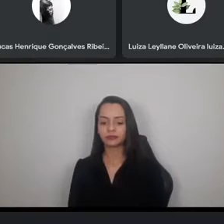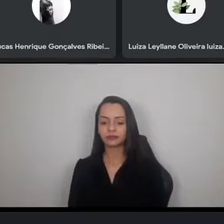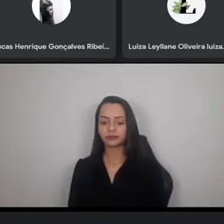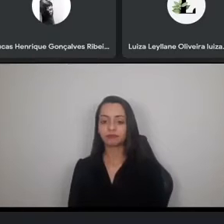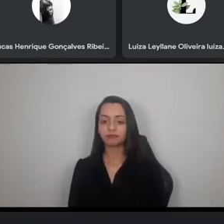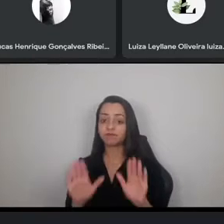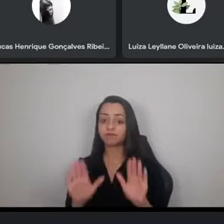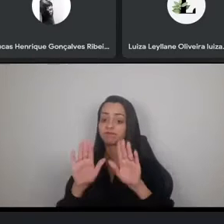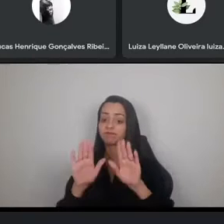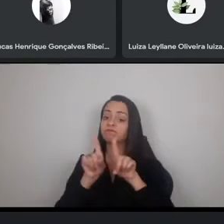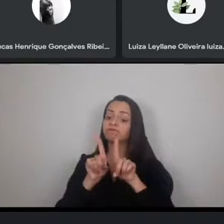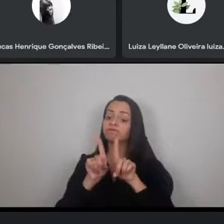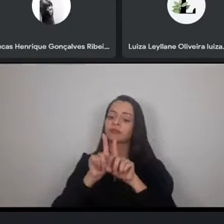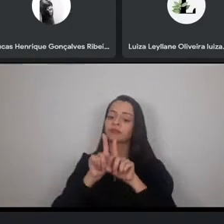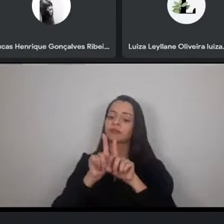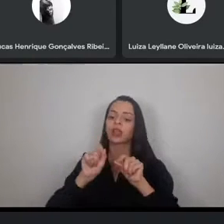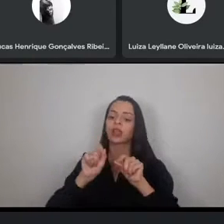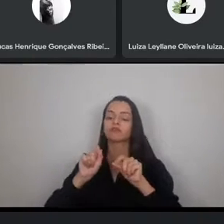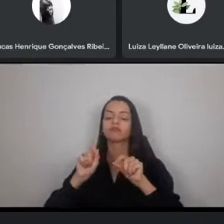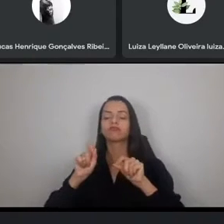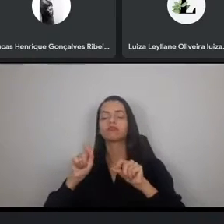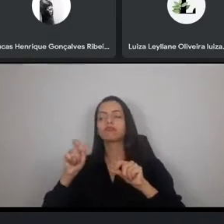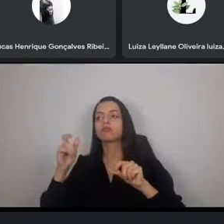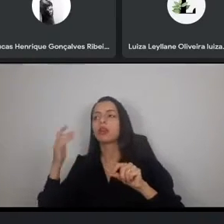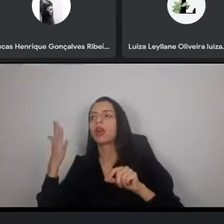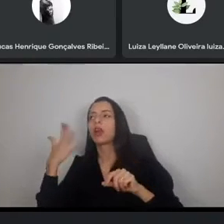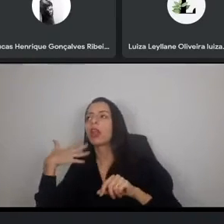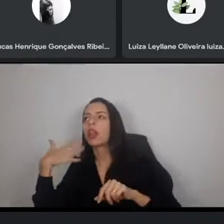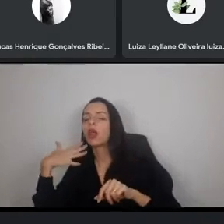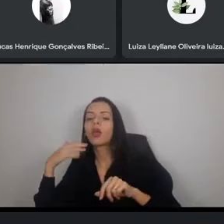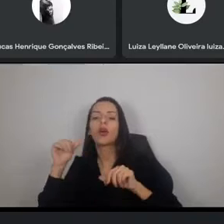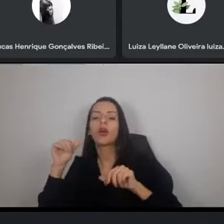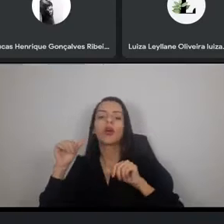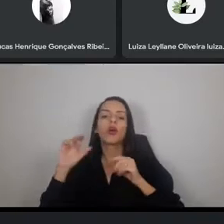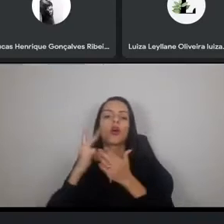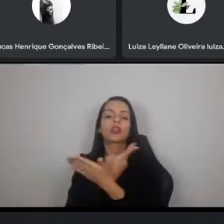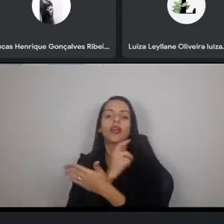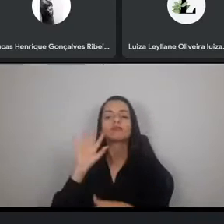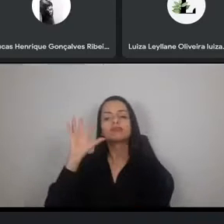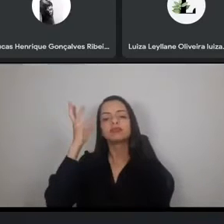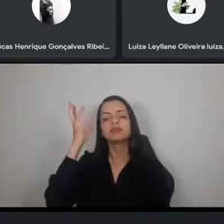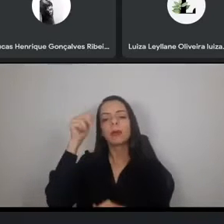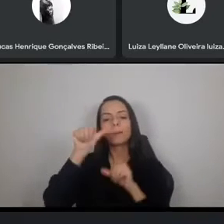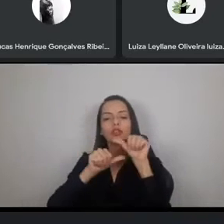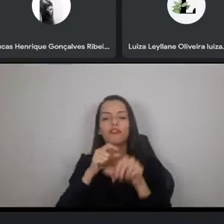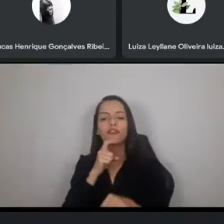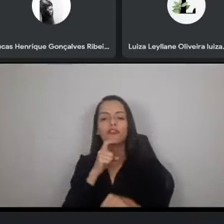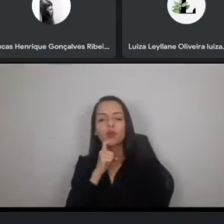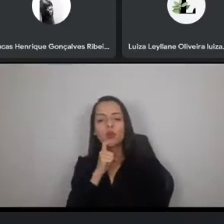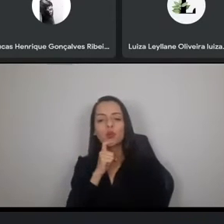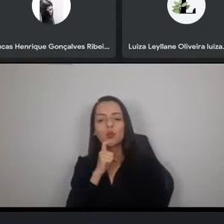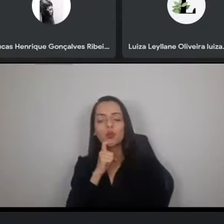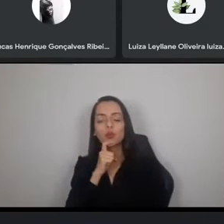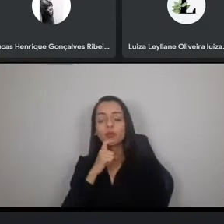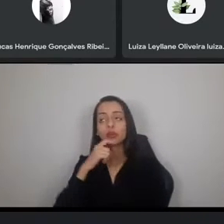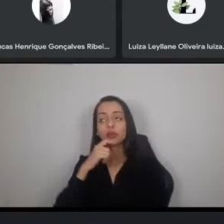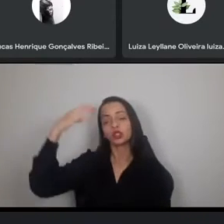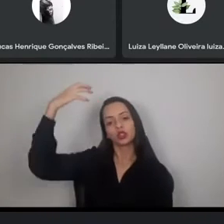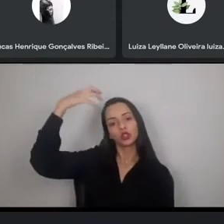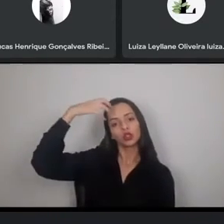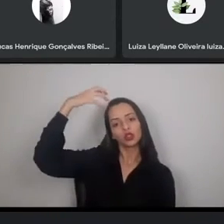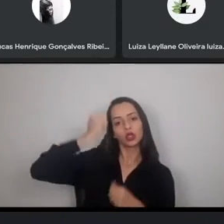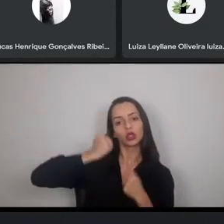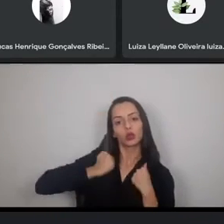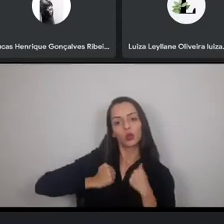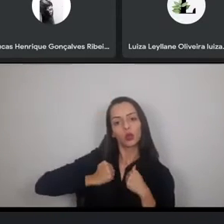do chuveiro elétrico. Não devemos, como já foi mencionado anteriormente, não devemos tocar em equipamentos elétricos quando o